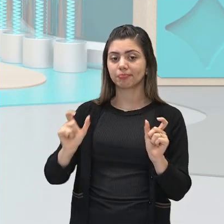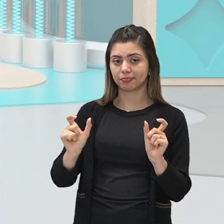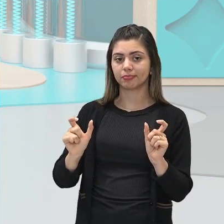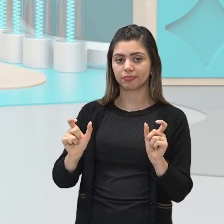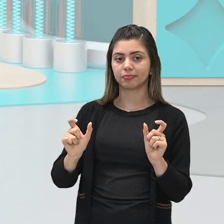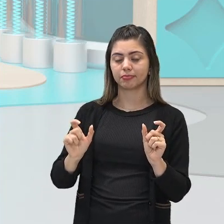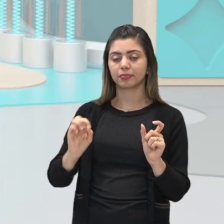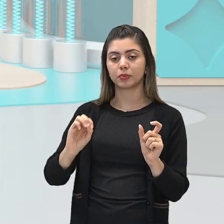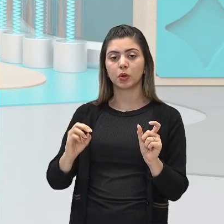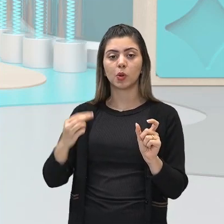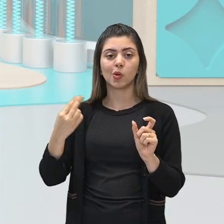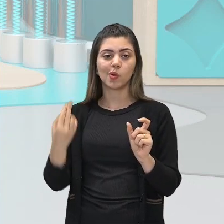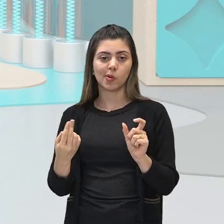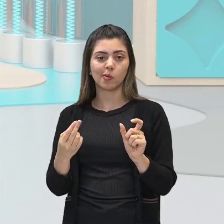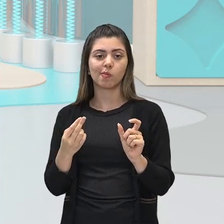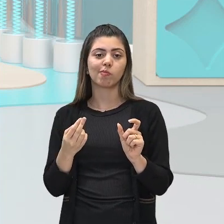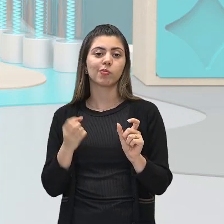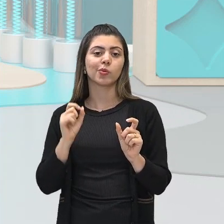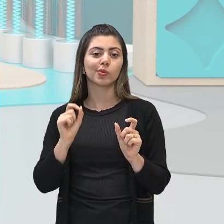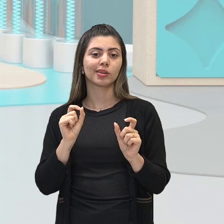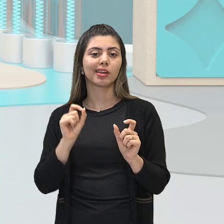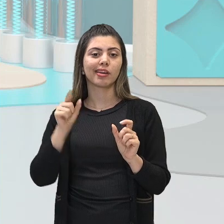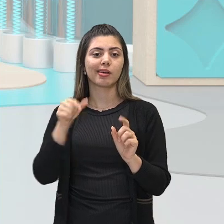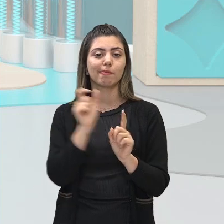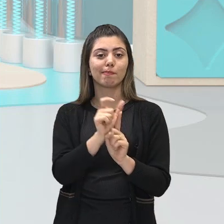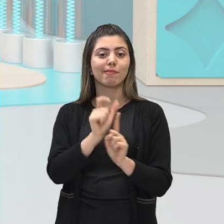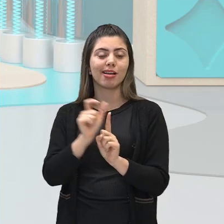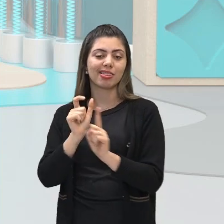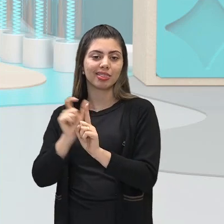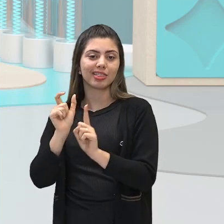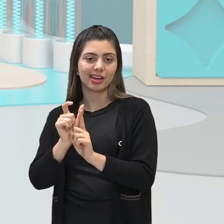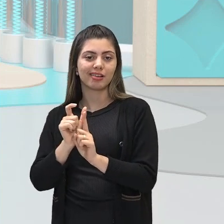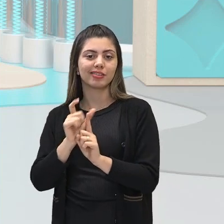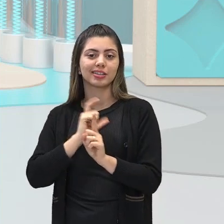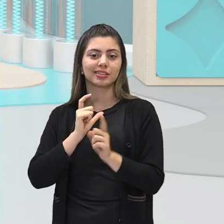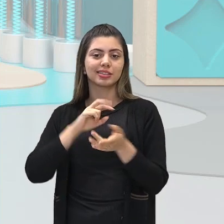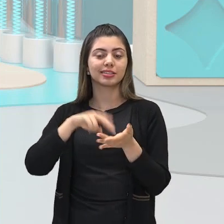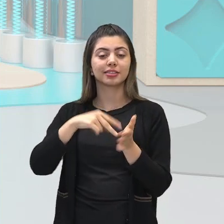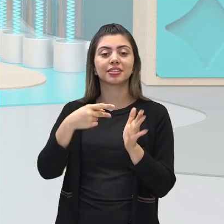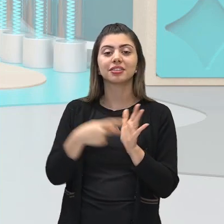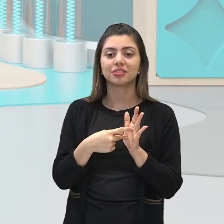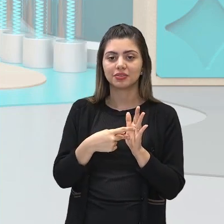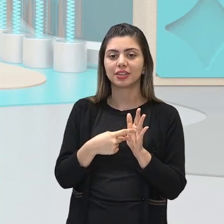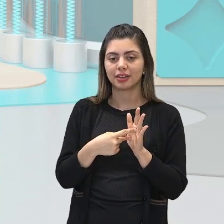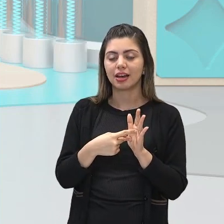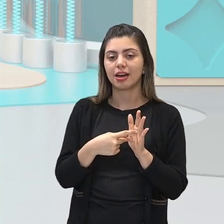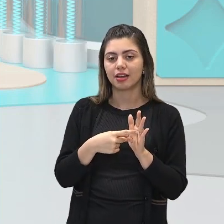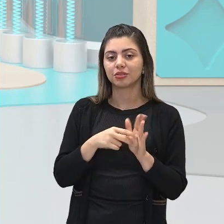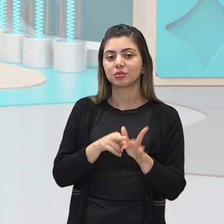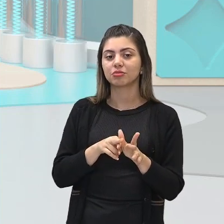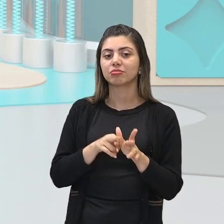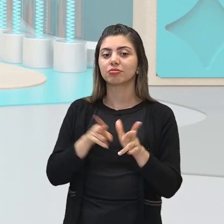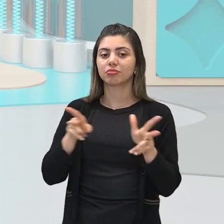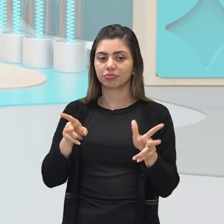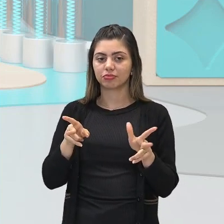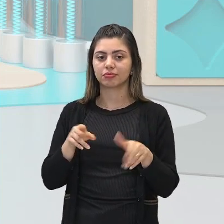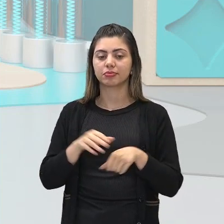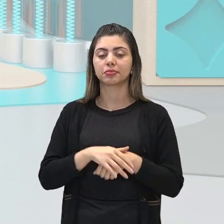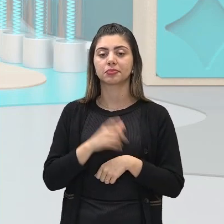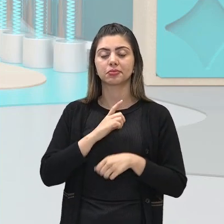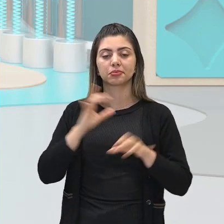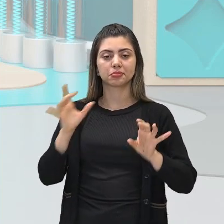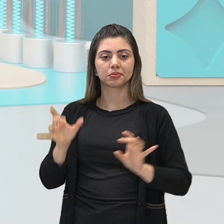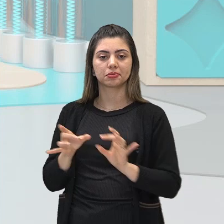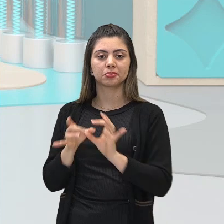ou expressões empregadas de sentido figurado e atrelados